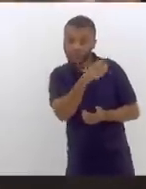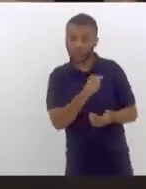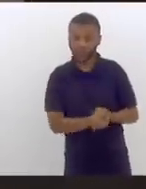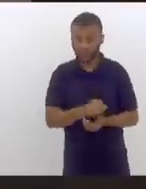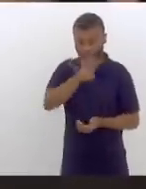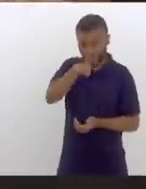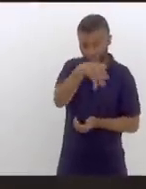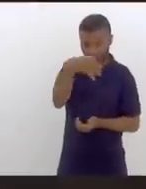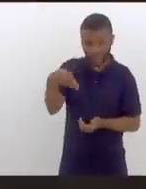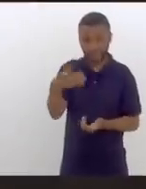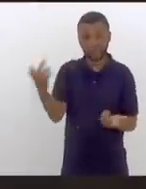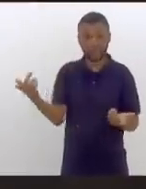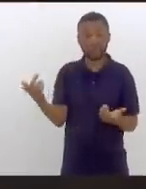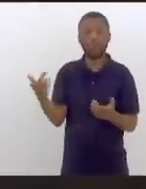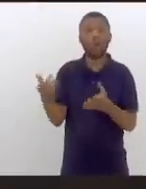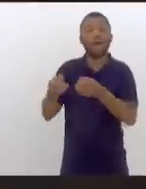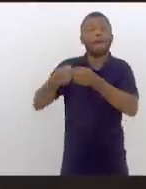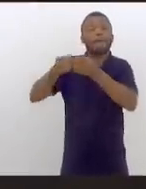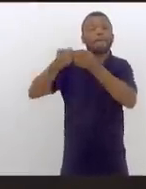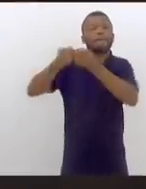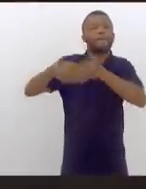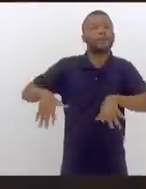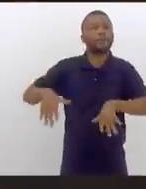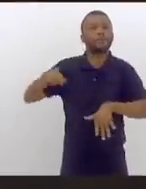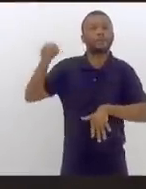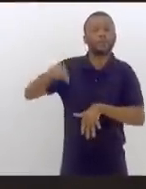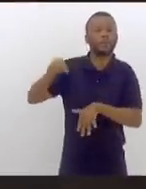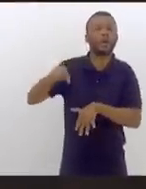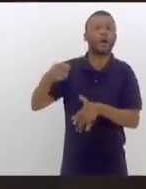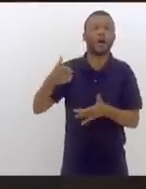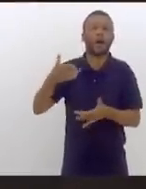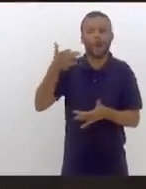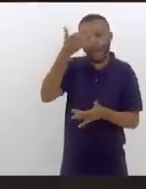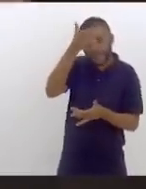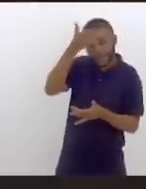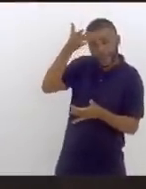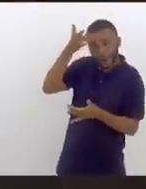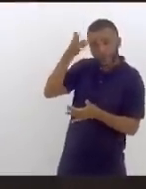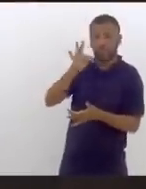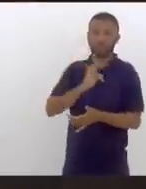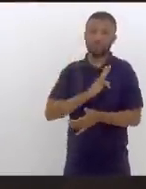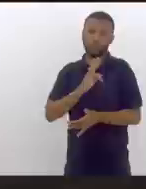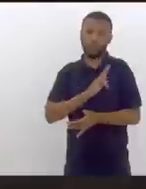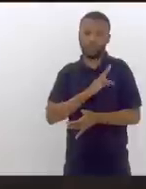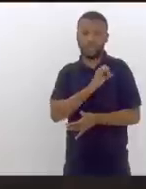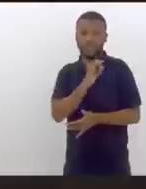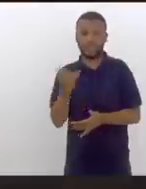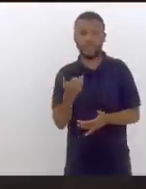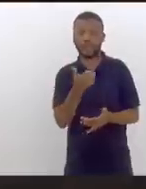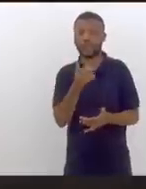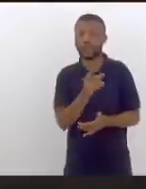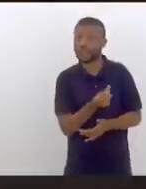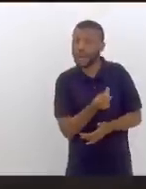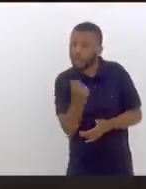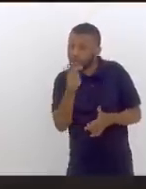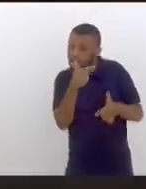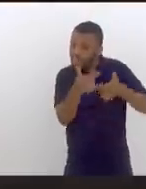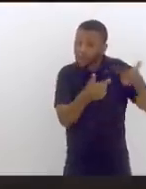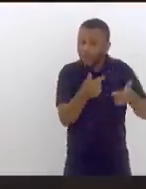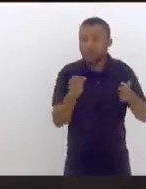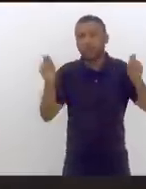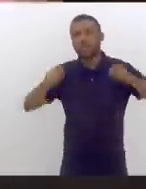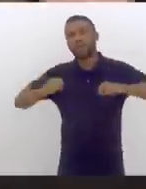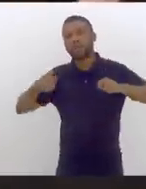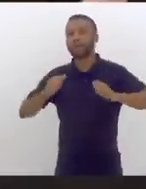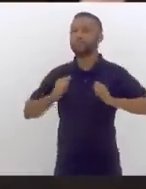não é agressiva a saúde mental do policial militar se tem como ele sair de serviço numa condição apta depois até para